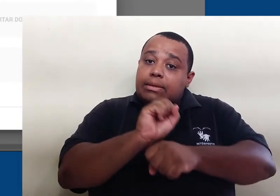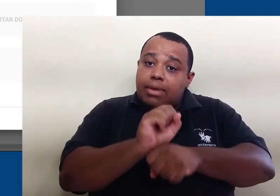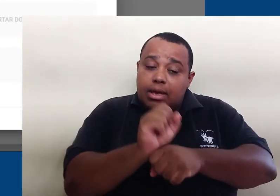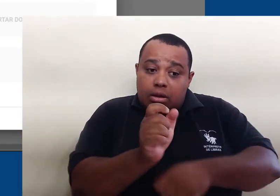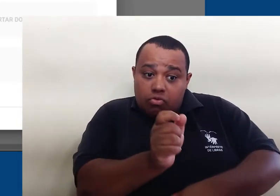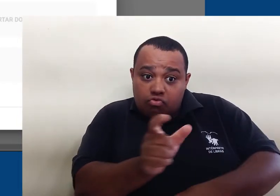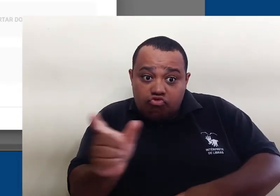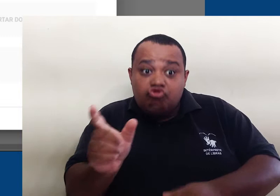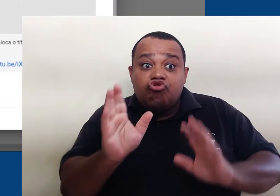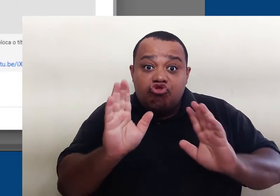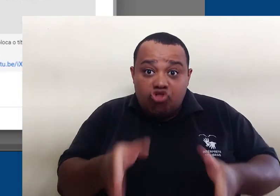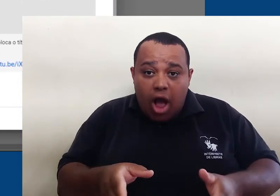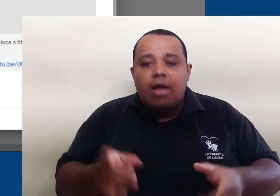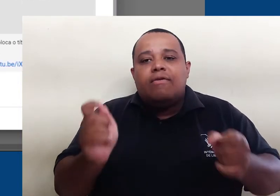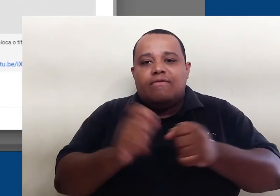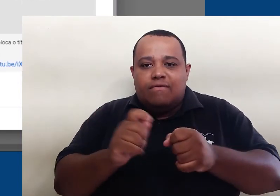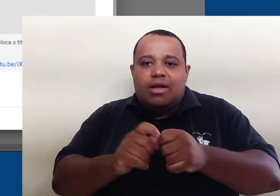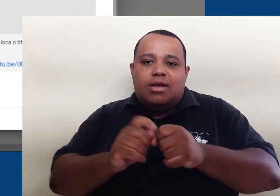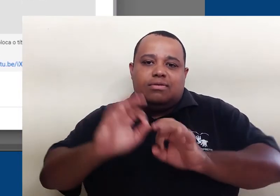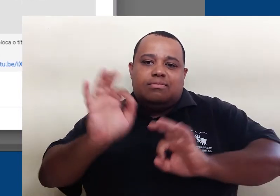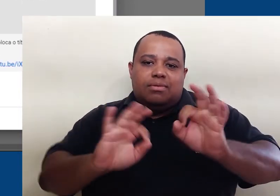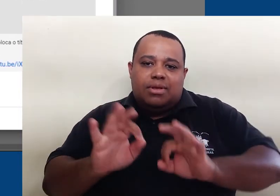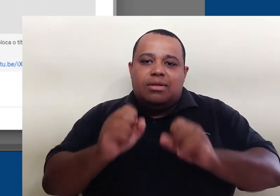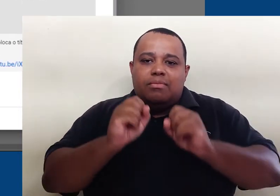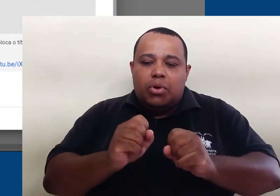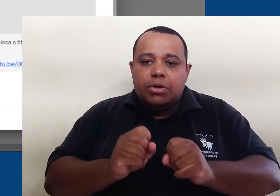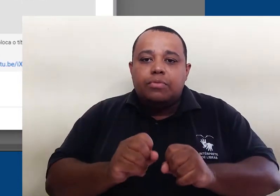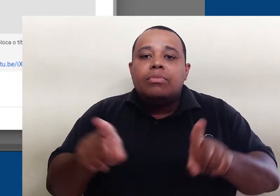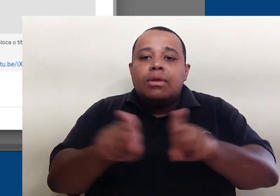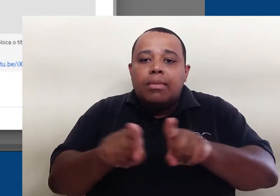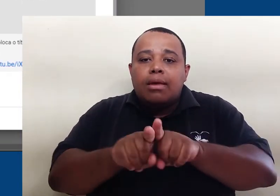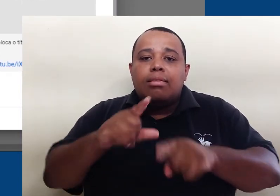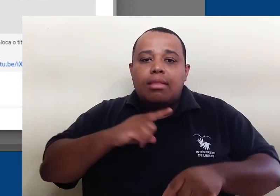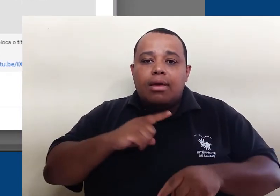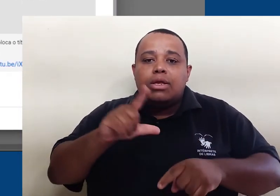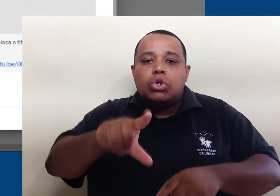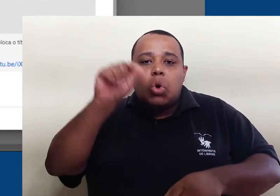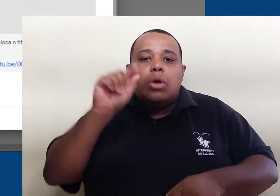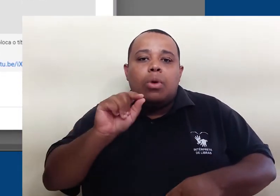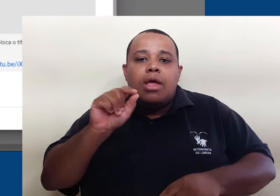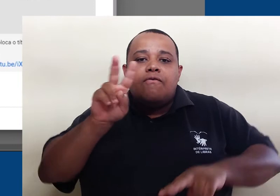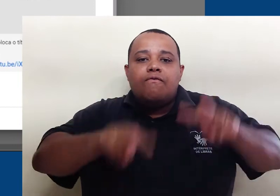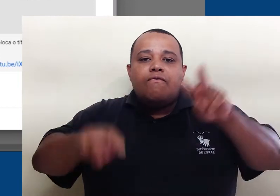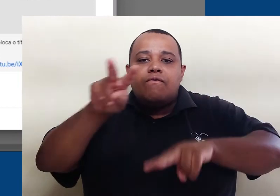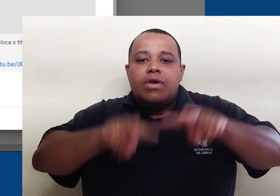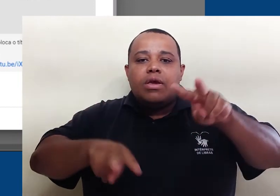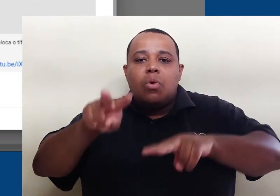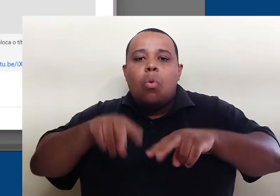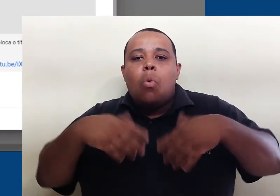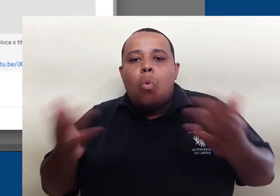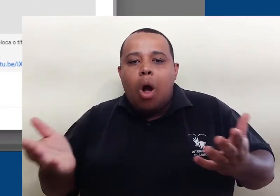processar. E na aba de visibilidade, a gente vai definir se a gente quer o nosso vídeo público, não listado ou privado. No